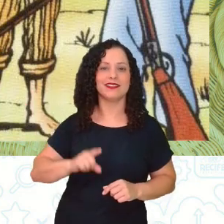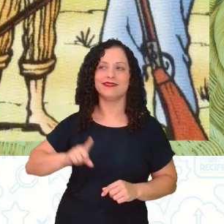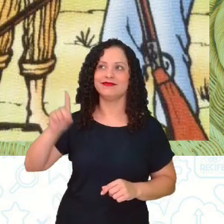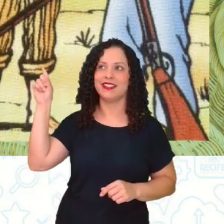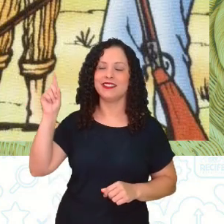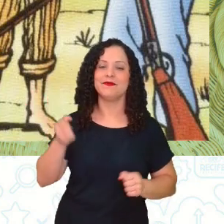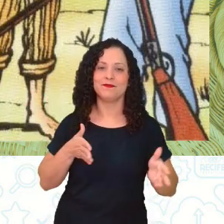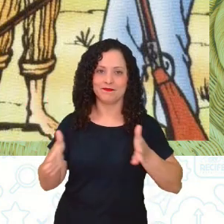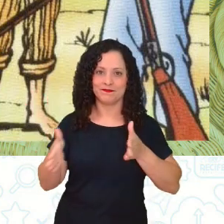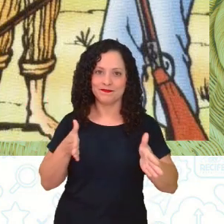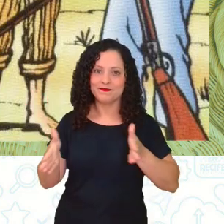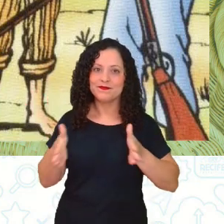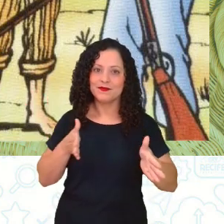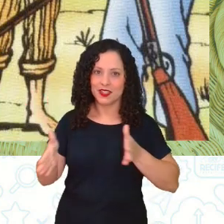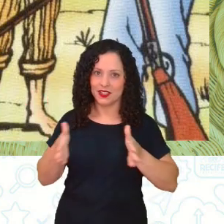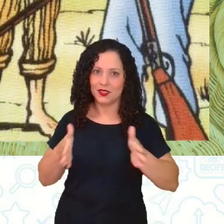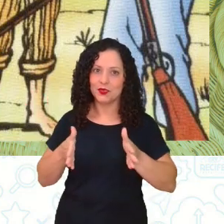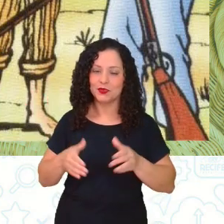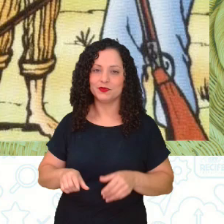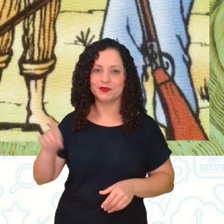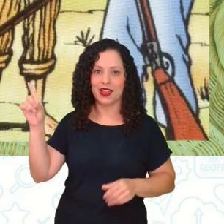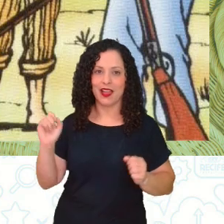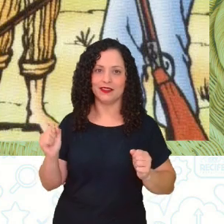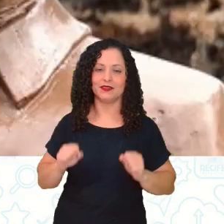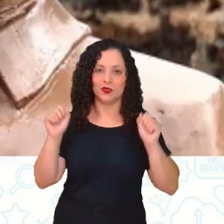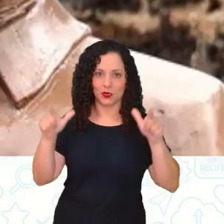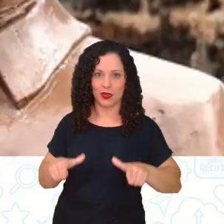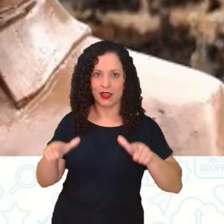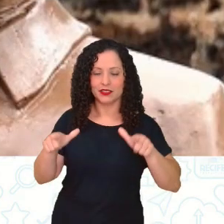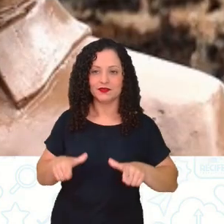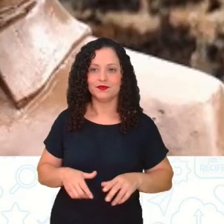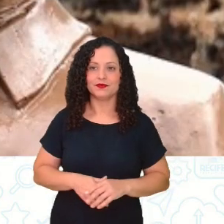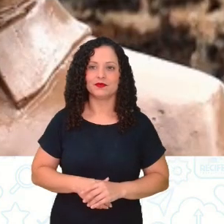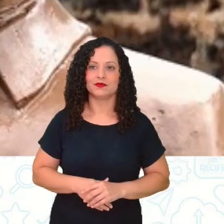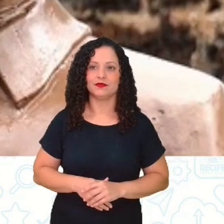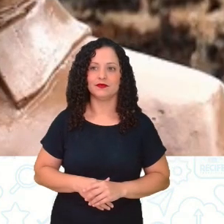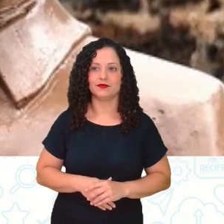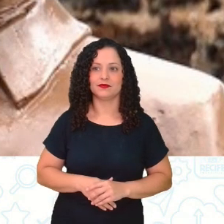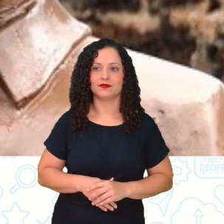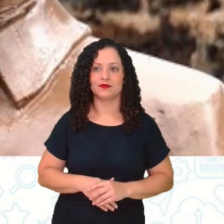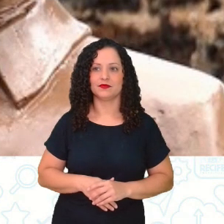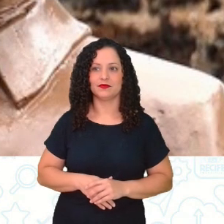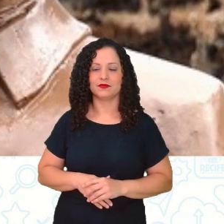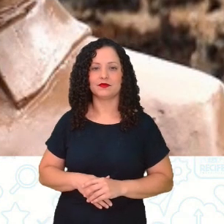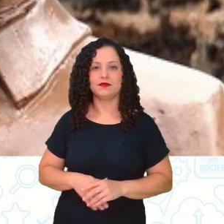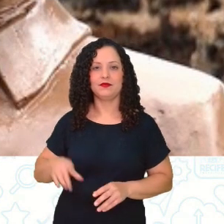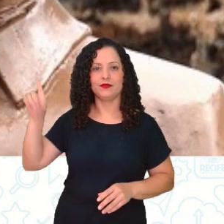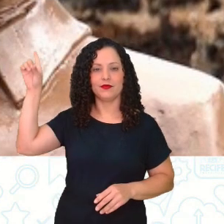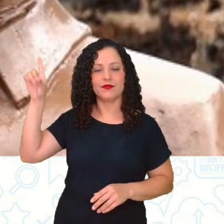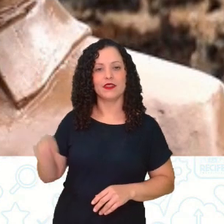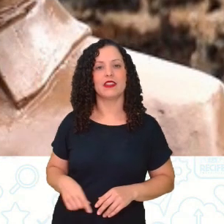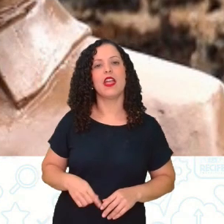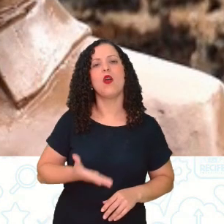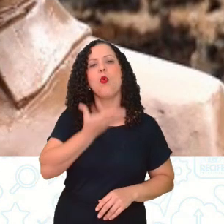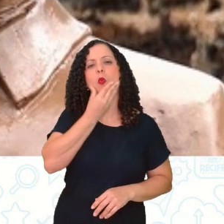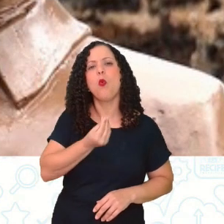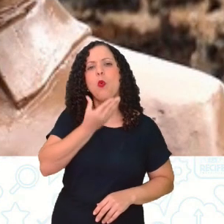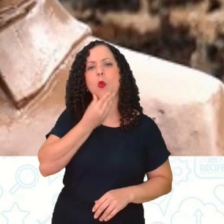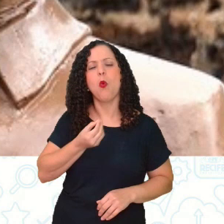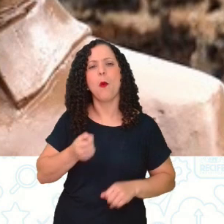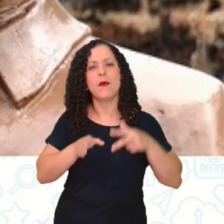camada pobre da província aí do Maranhão, ok? Então, vejam só, o vaqueiro, né? Olha